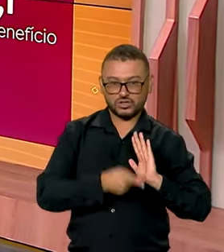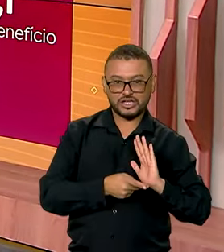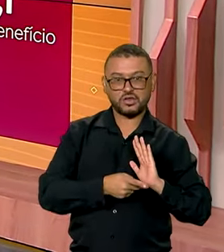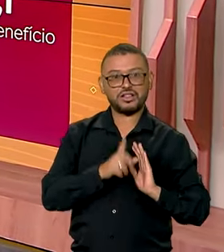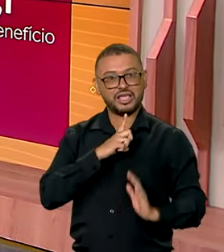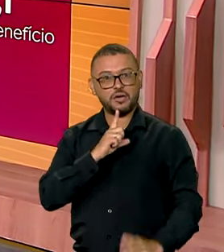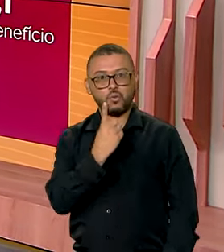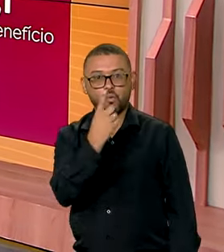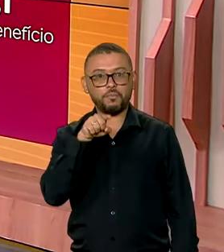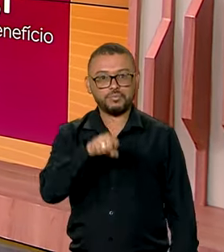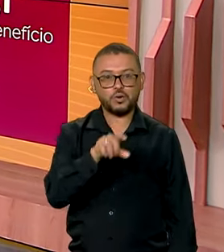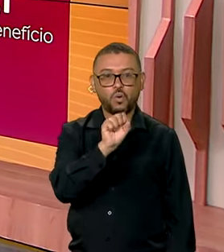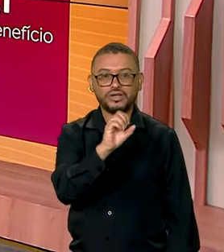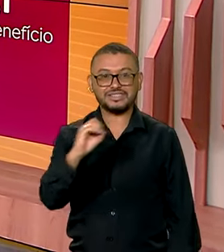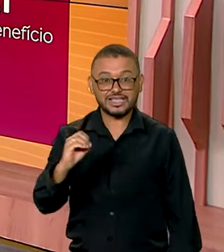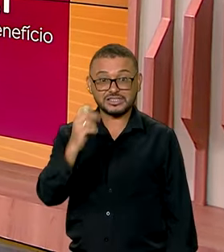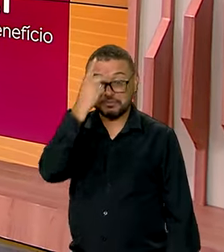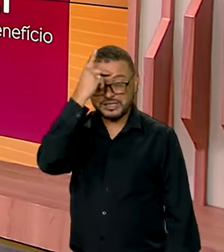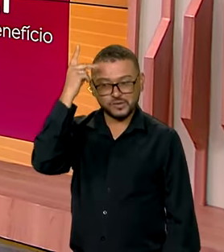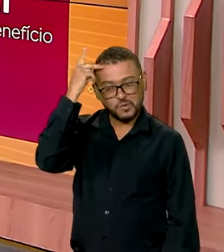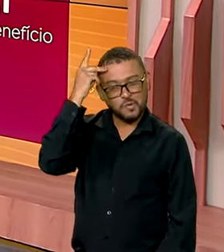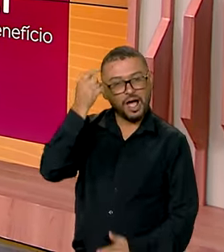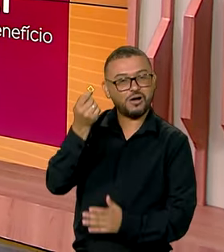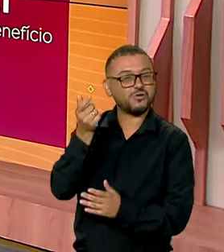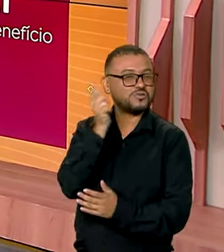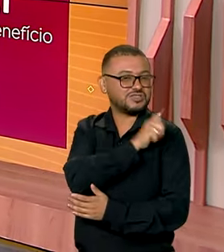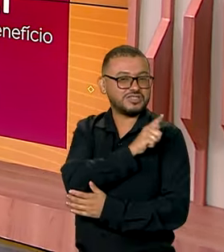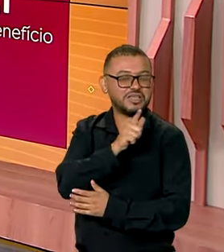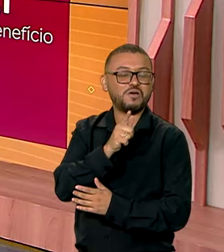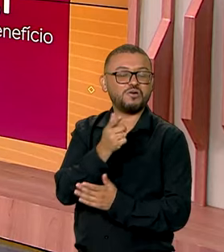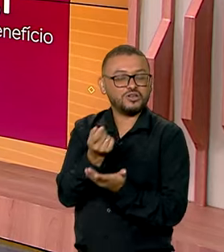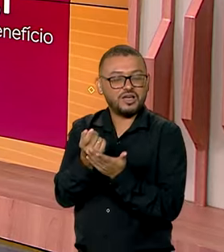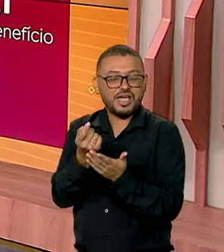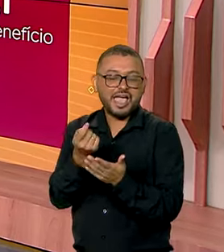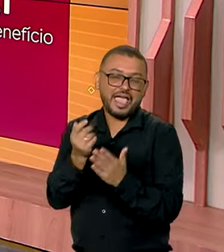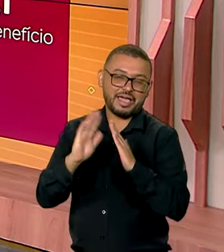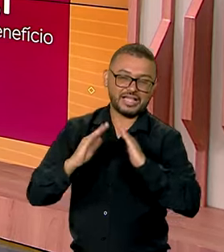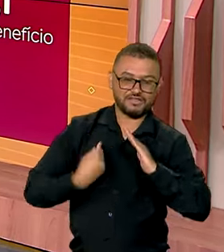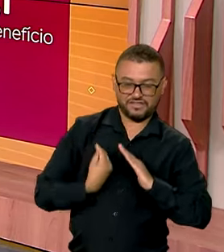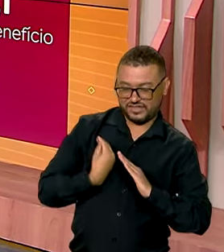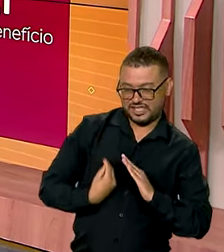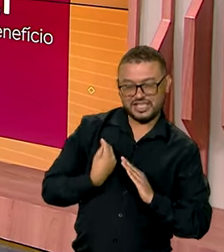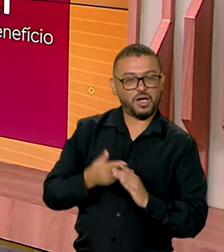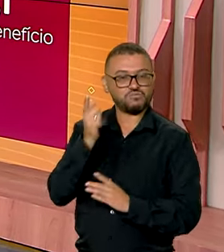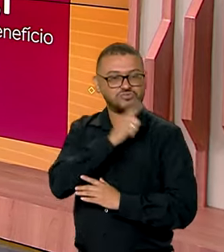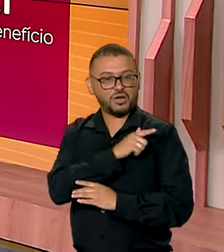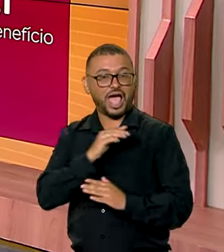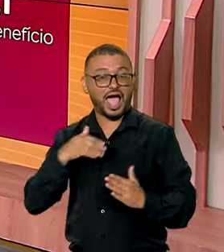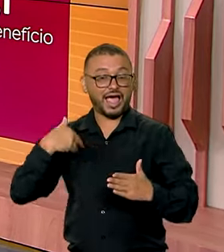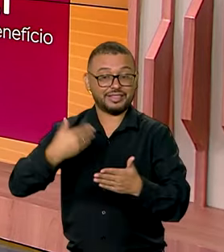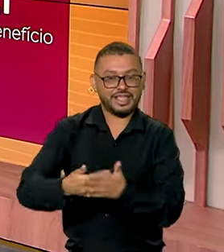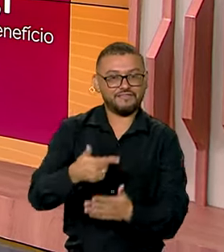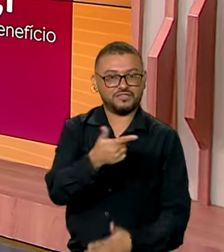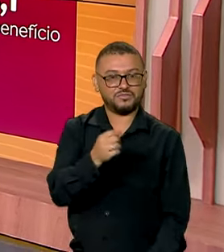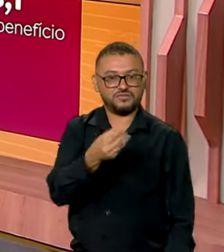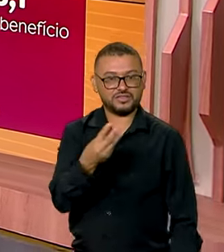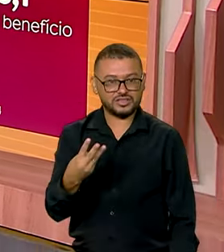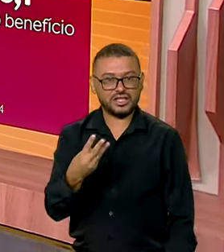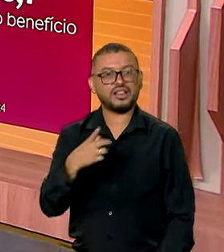1.800 famílias foram atendidas com financiamentos deste programa habitacional desde 2023. E mais